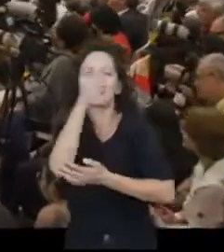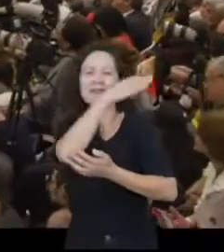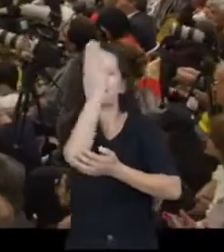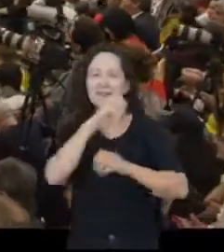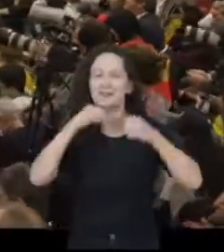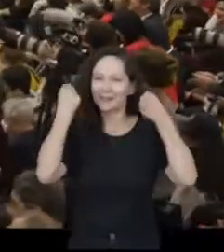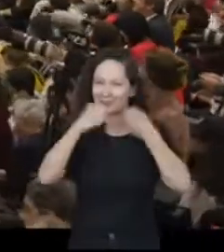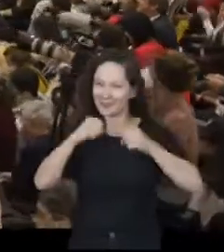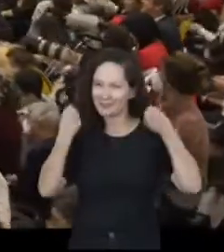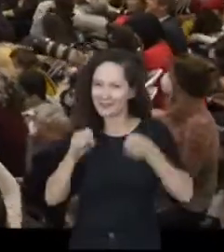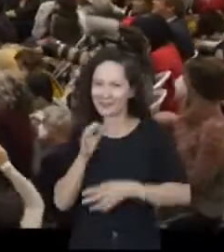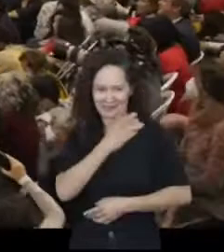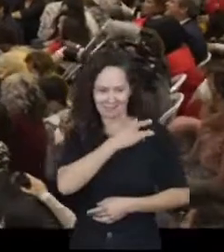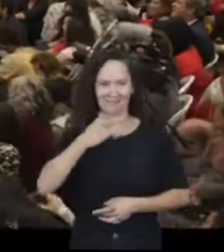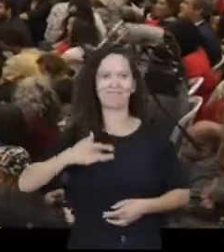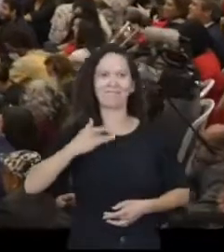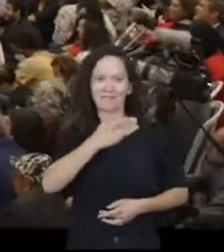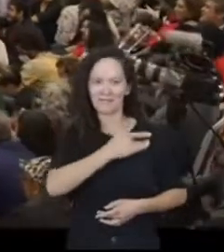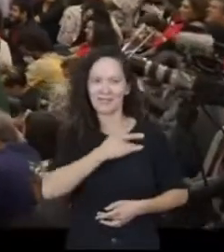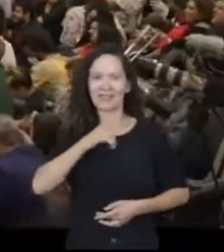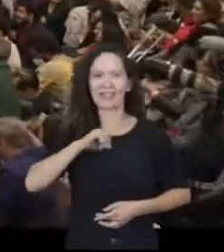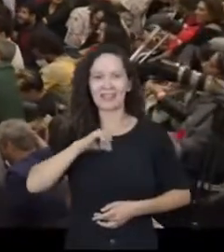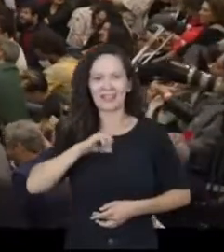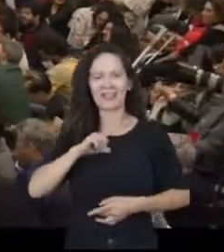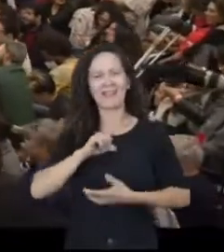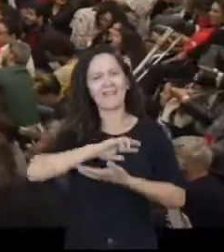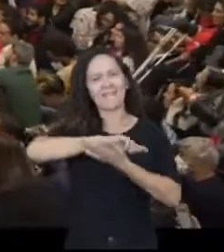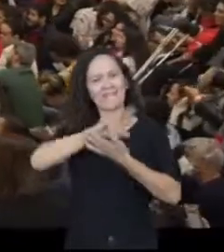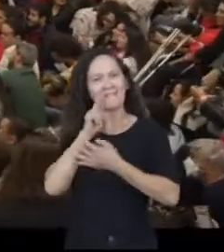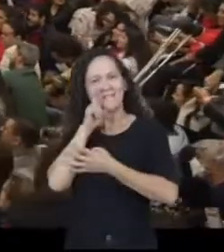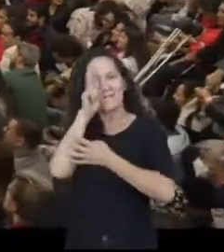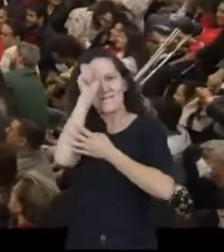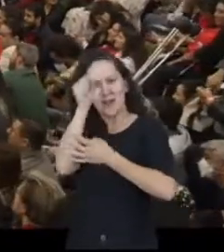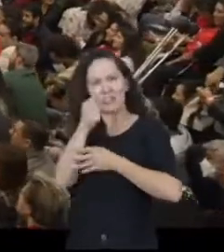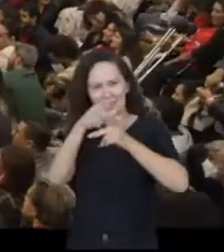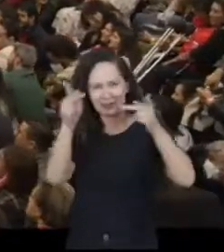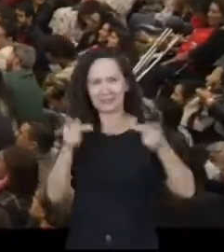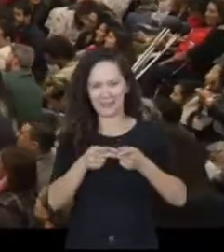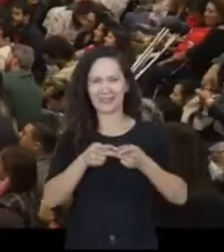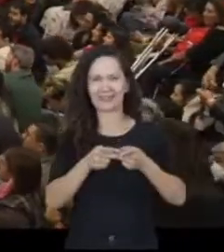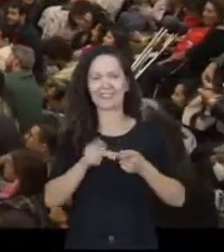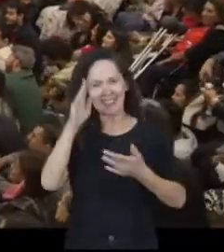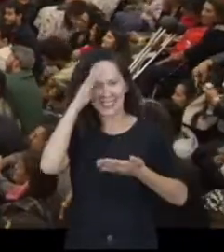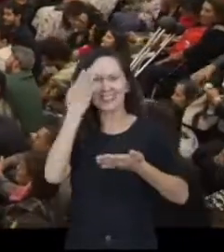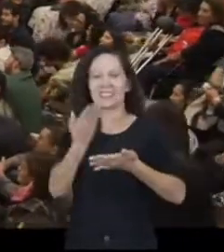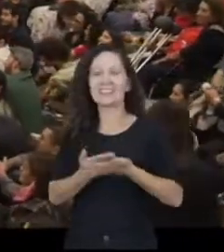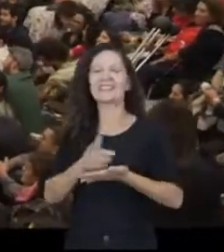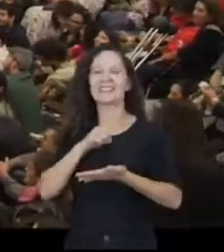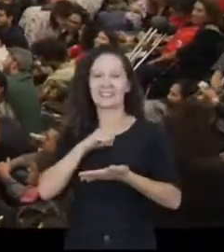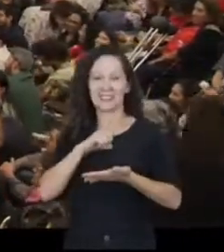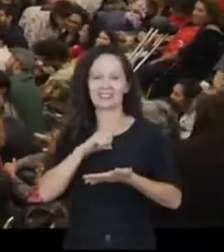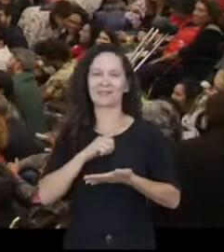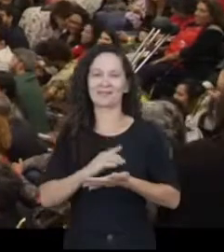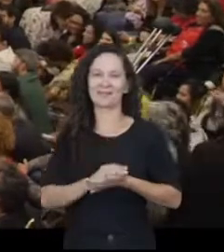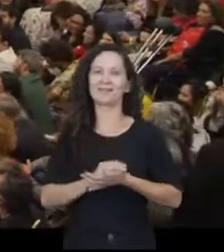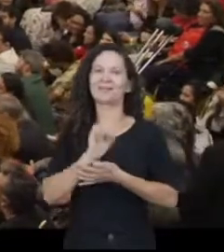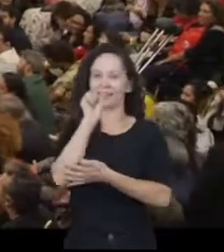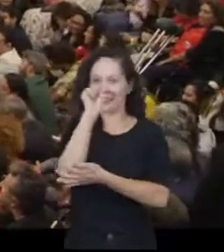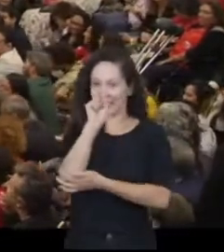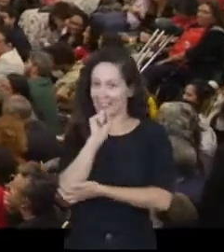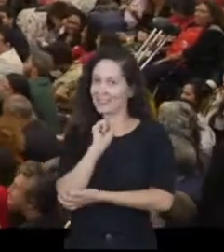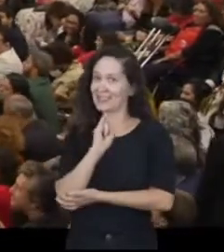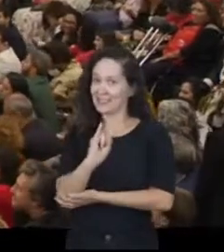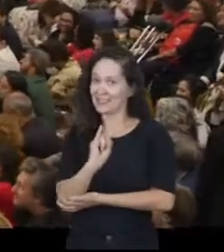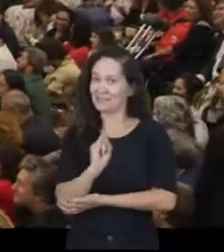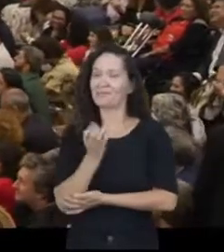saúde. Tem muita, muita, muita energia esse prato, vocês podem ter certeza disso. Se queremos unir